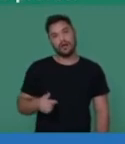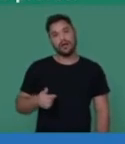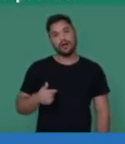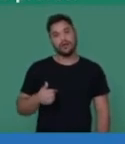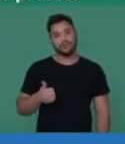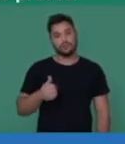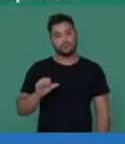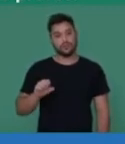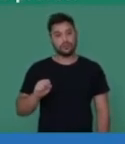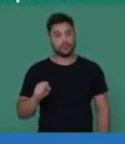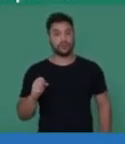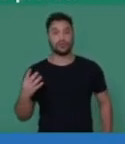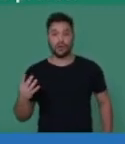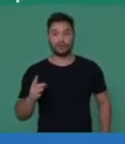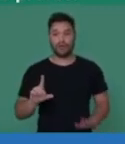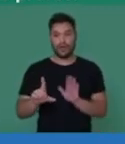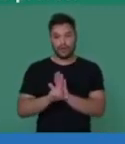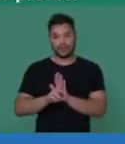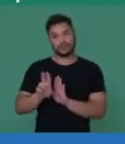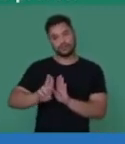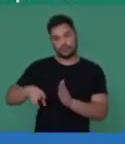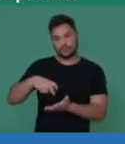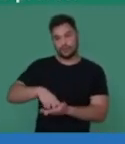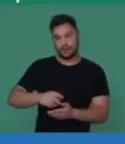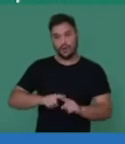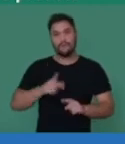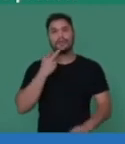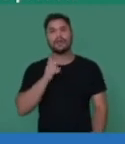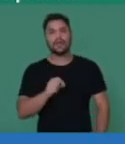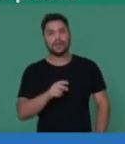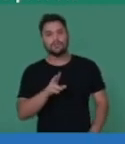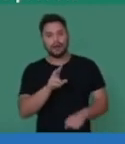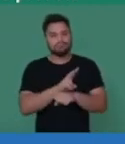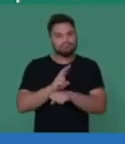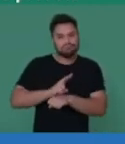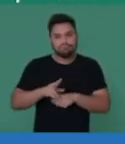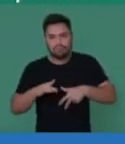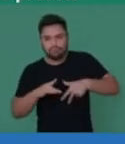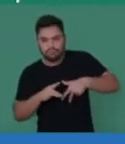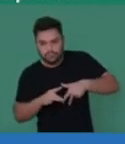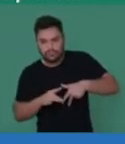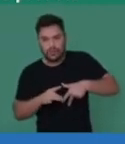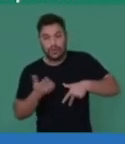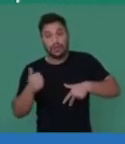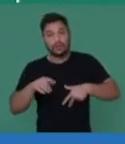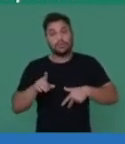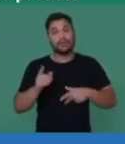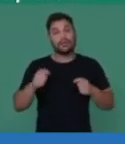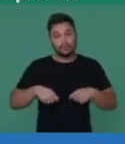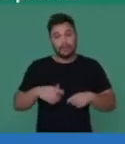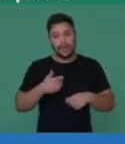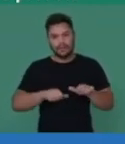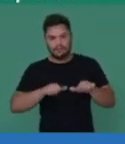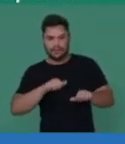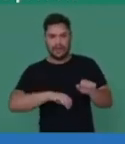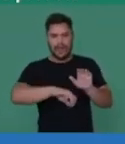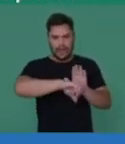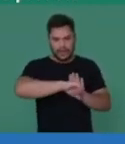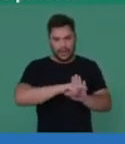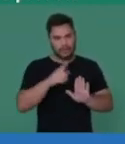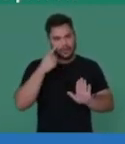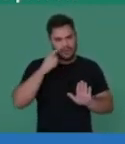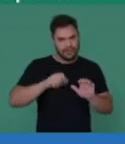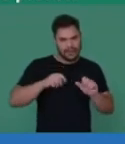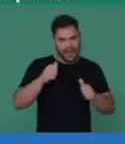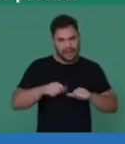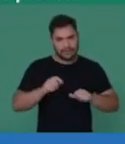de 1984, Lei de Execução Penal, para dispor sobre a monitoração eletrônica de preso, prever a realização de exame criminológico para